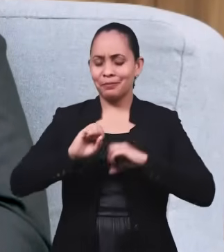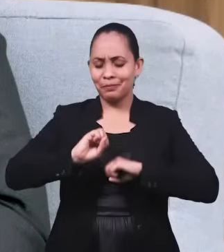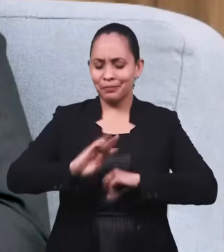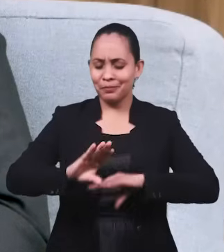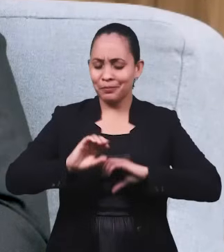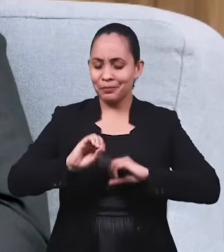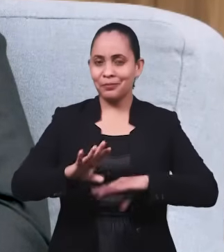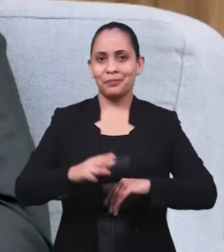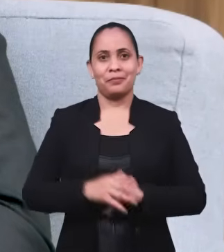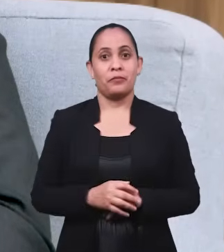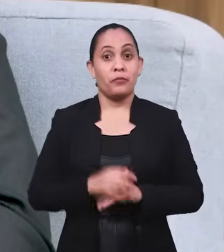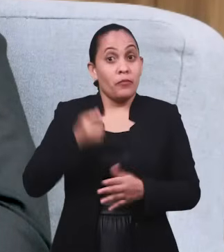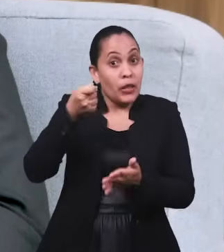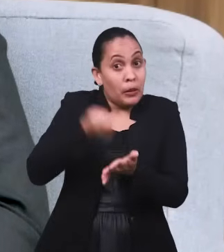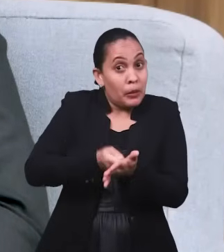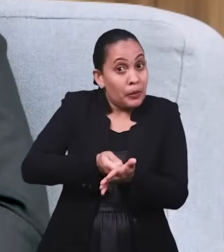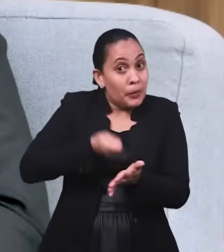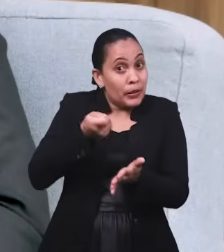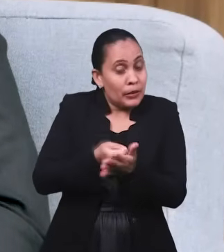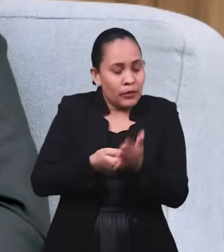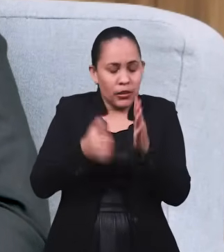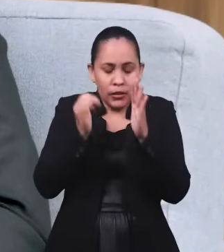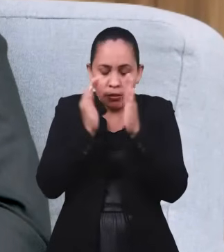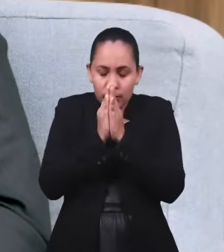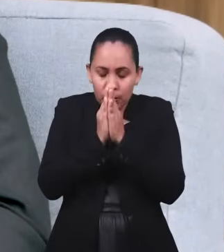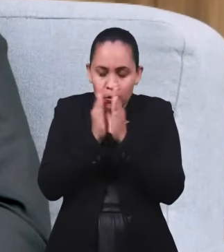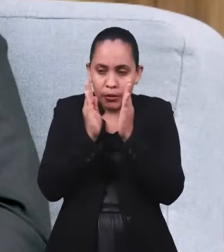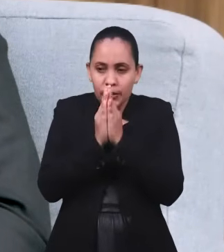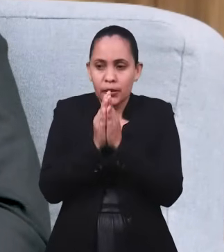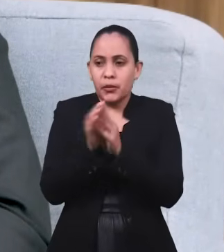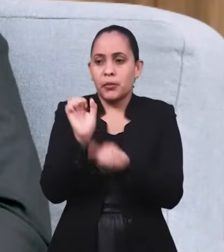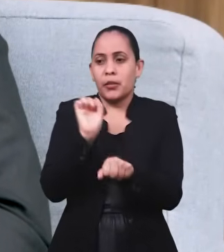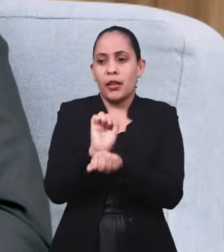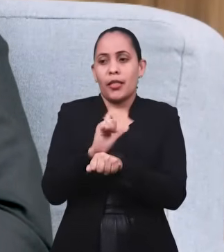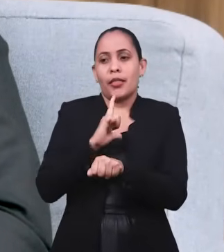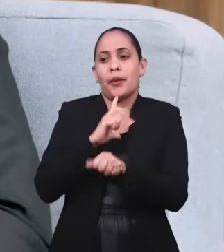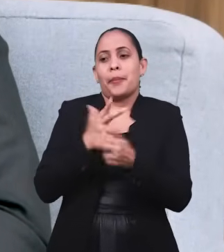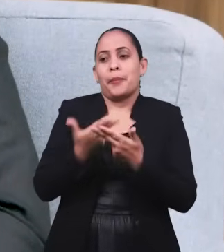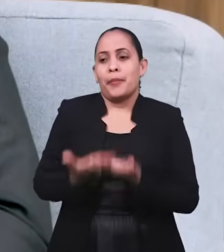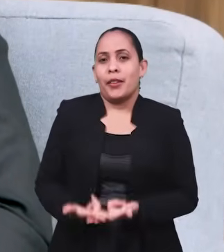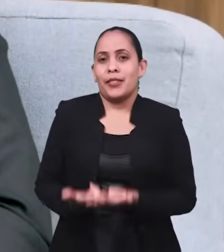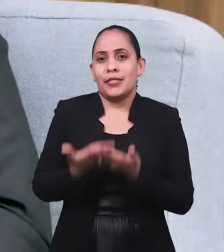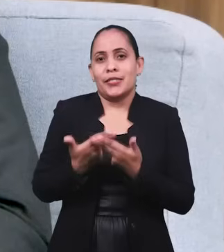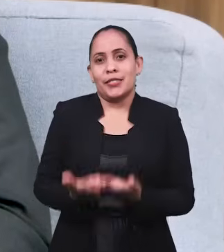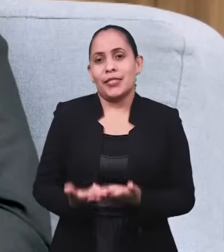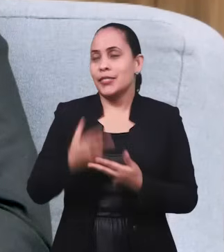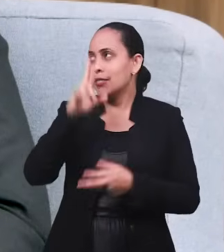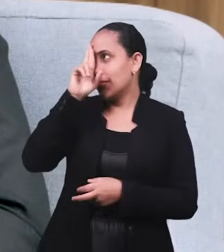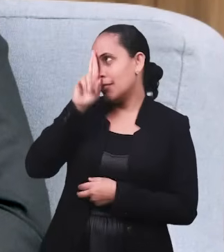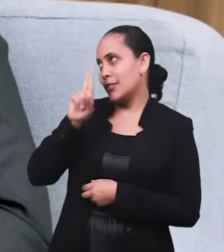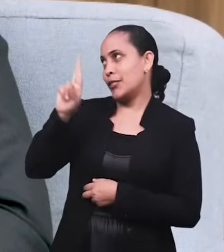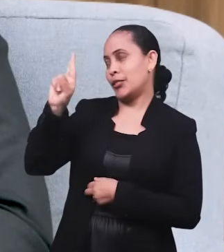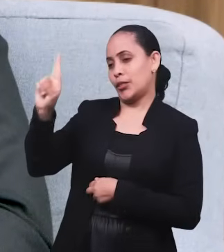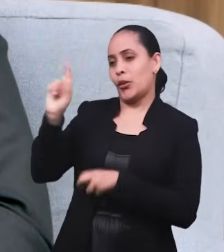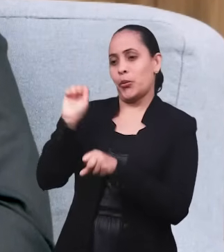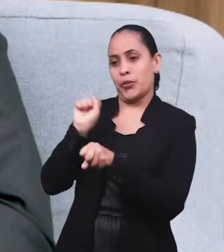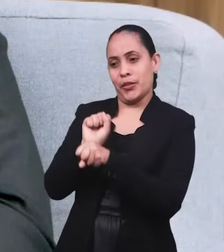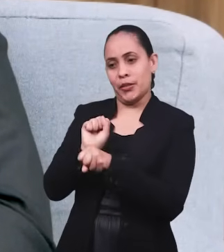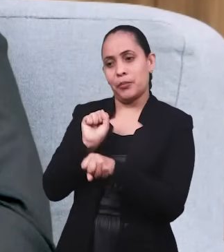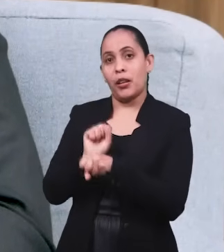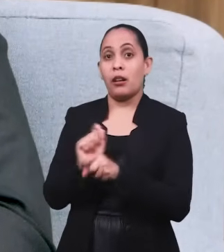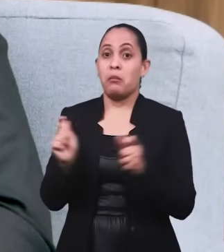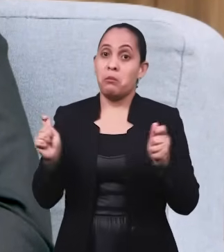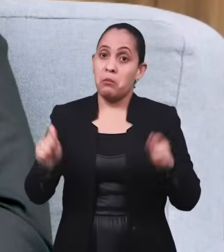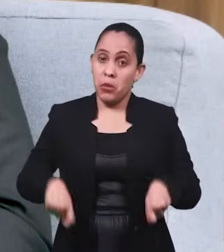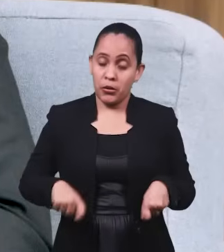ensino de que na perseverança, né, da oração, aguardar, ter paciência no Senhor, esperar o Senhor agir.